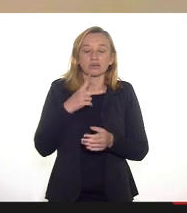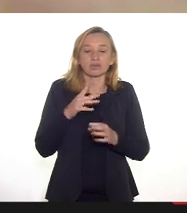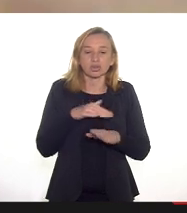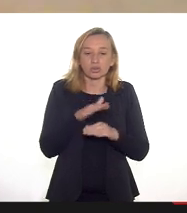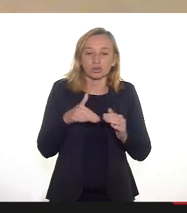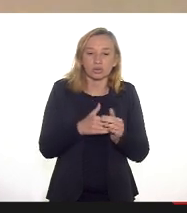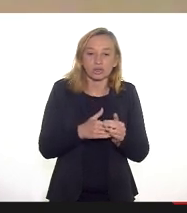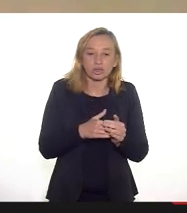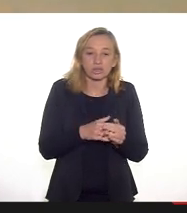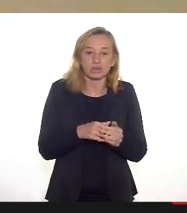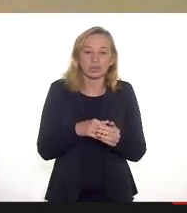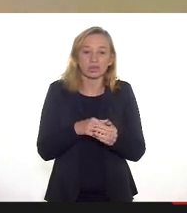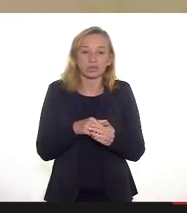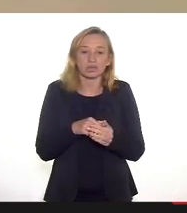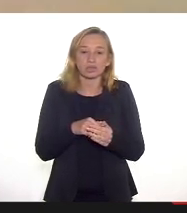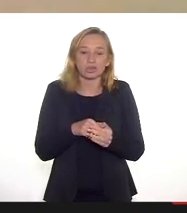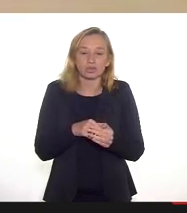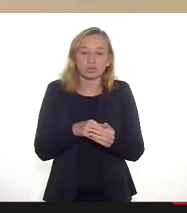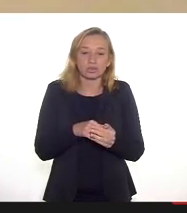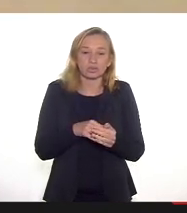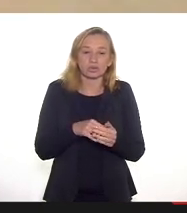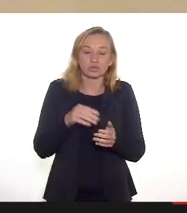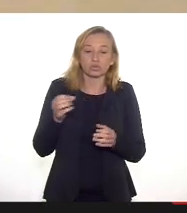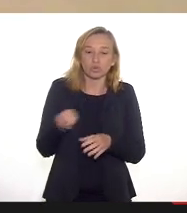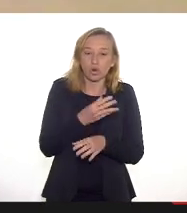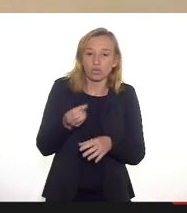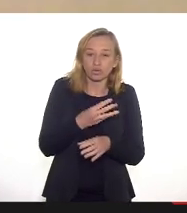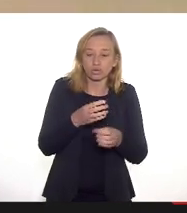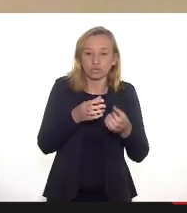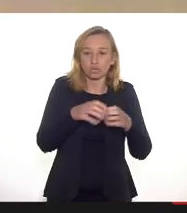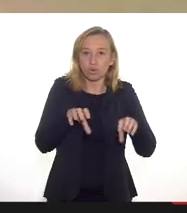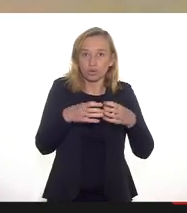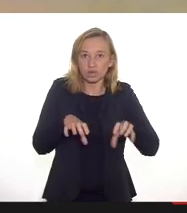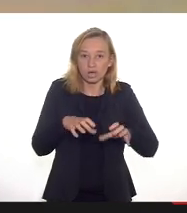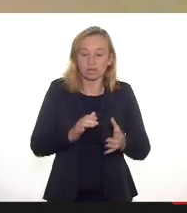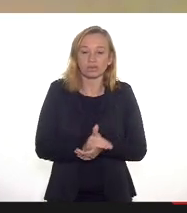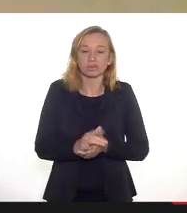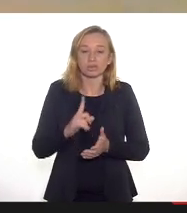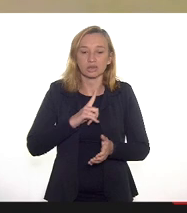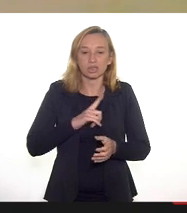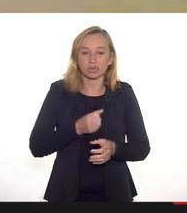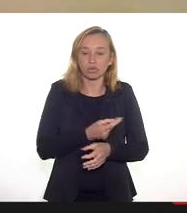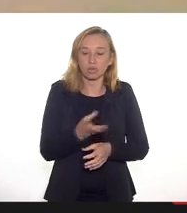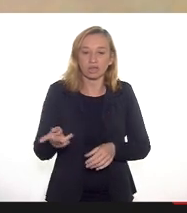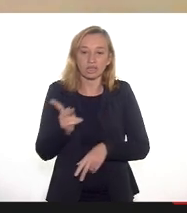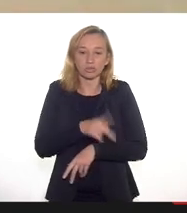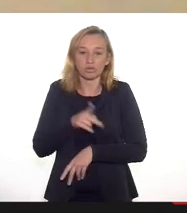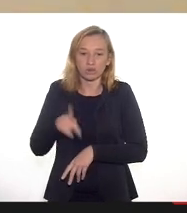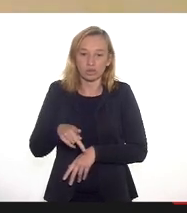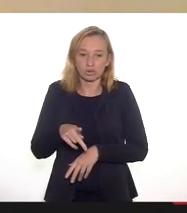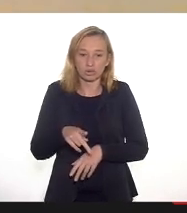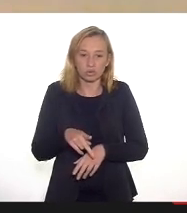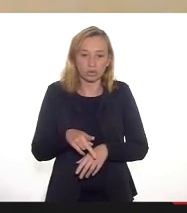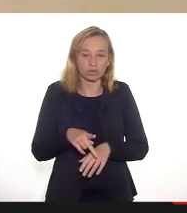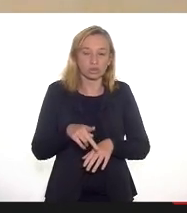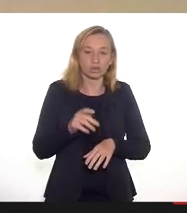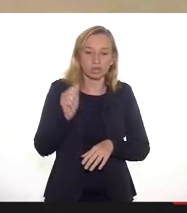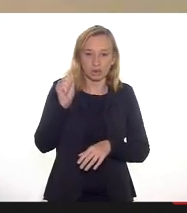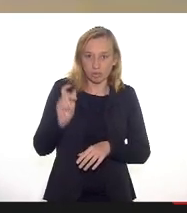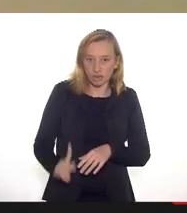diz respeito à chamada de novos concursados. Temos uma quantidade de professores na FAETEC se